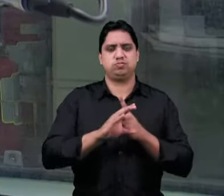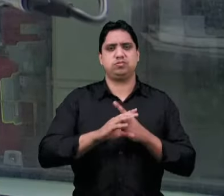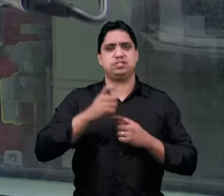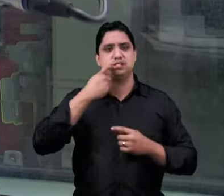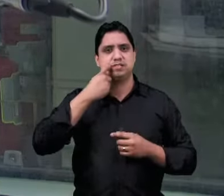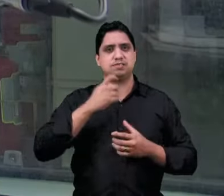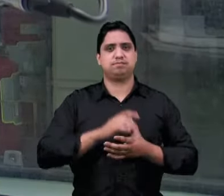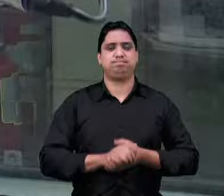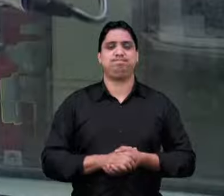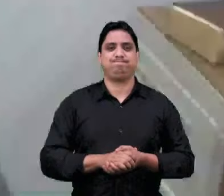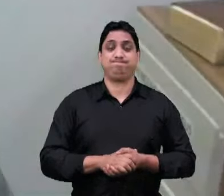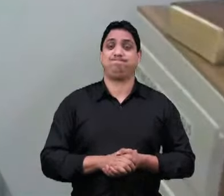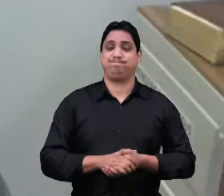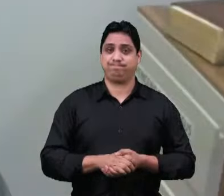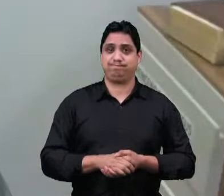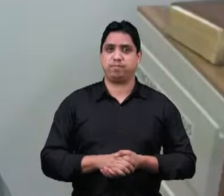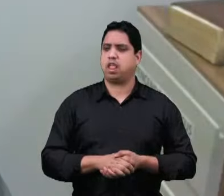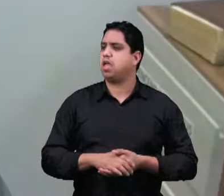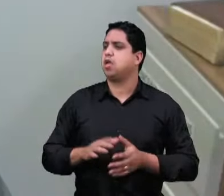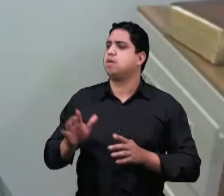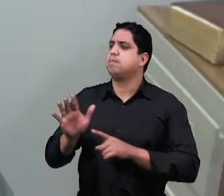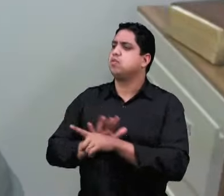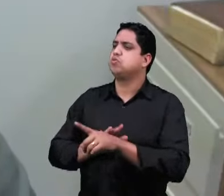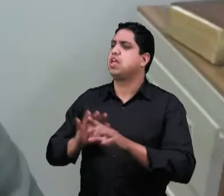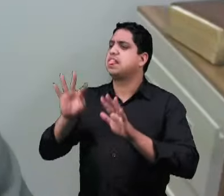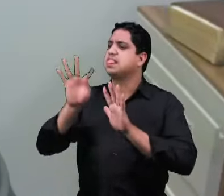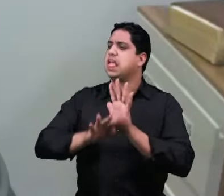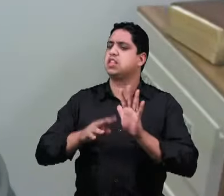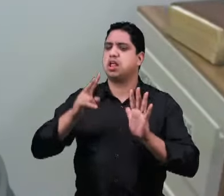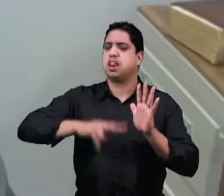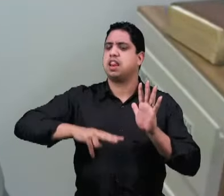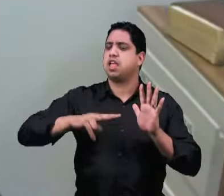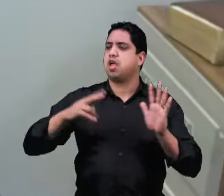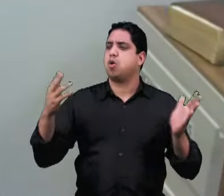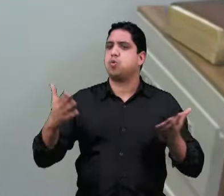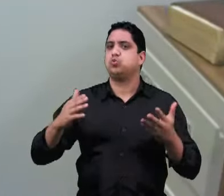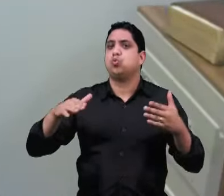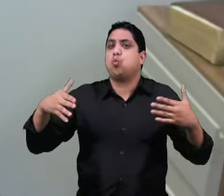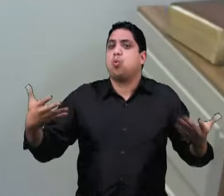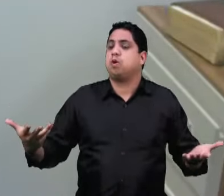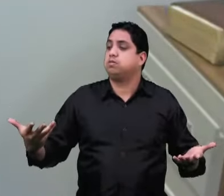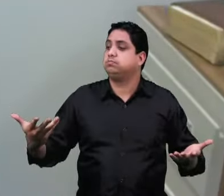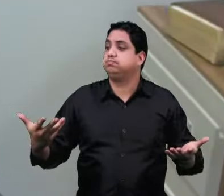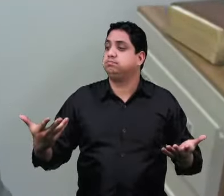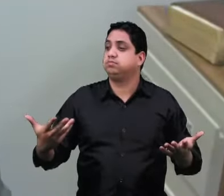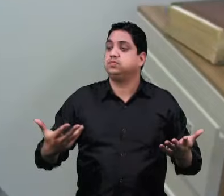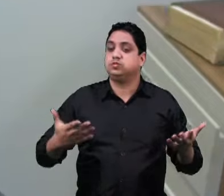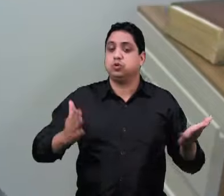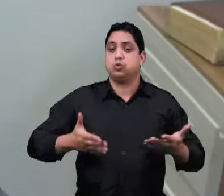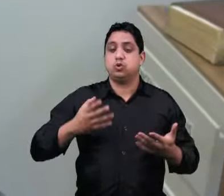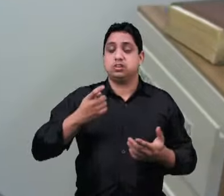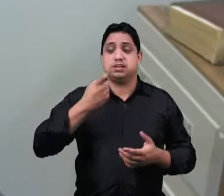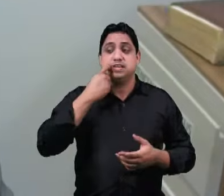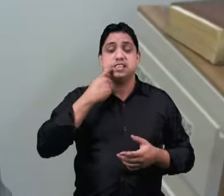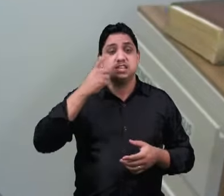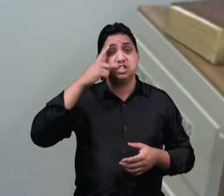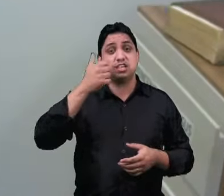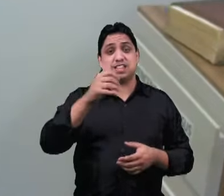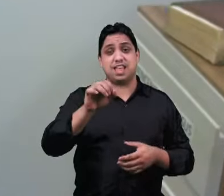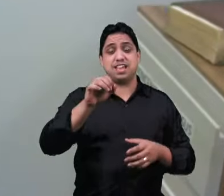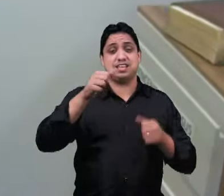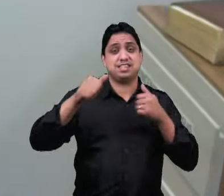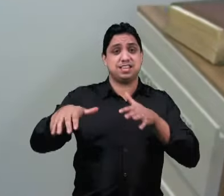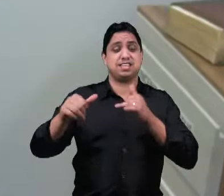sexta-feira. E qual será o texto, pastor, que será lido para os nossos irmãos essa noite de sexta-feira, dia 10 de setembro de